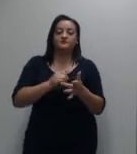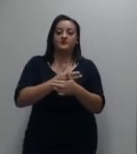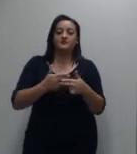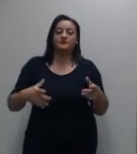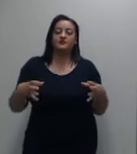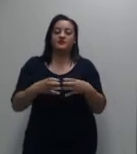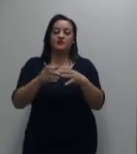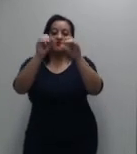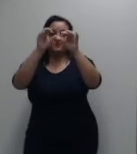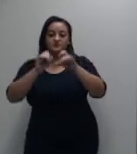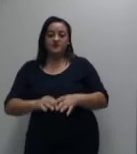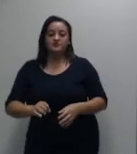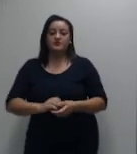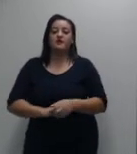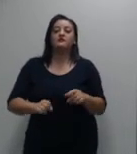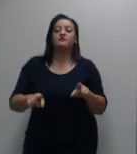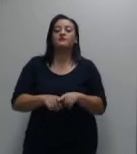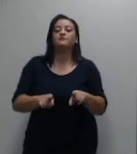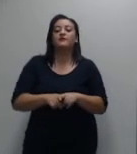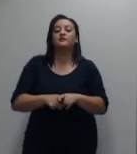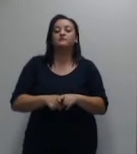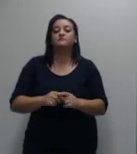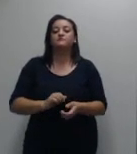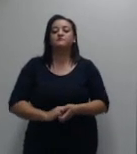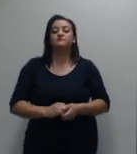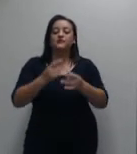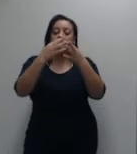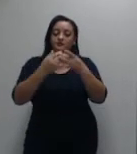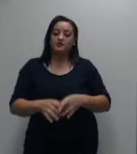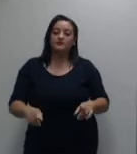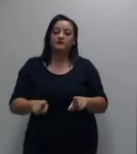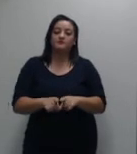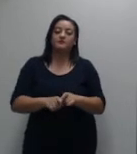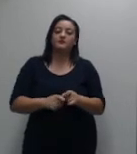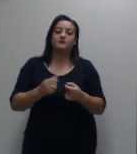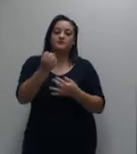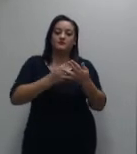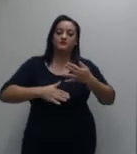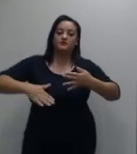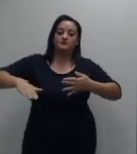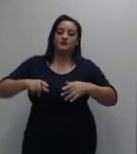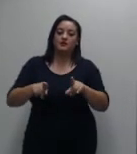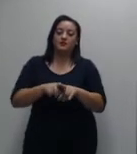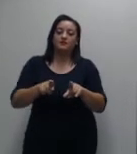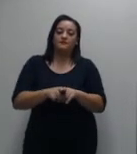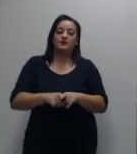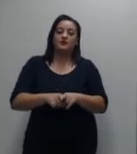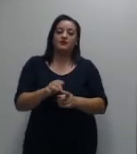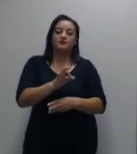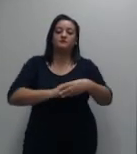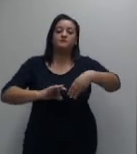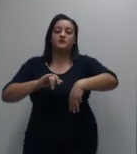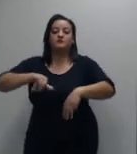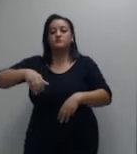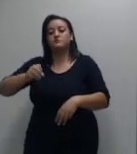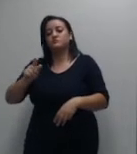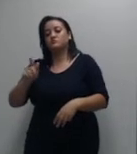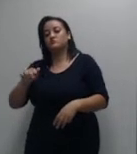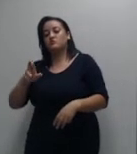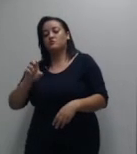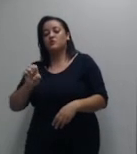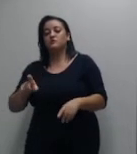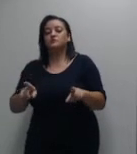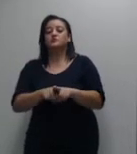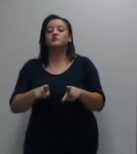especial alguns precedentes transcreva se alimenta de um foi relator Ministro Jorge Mussi bem